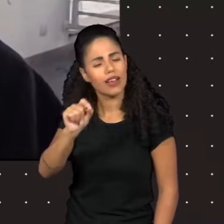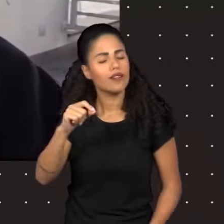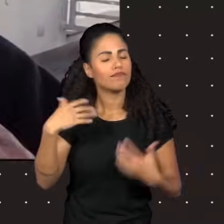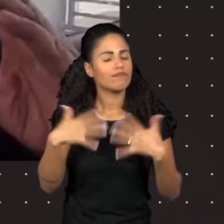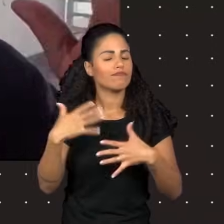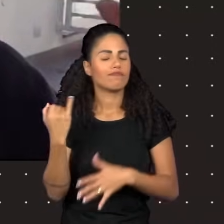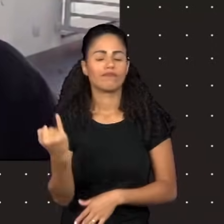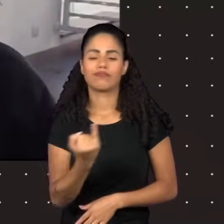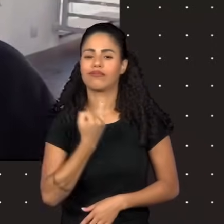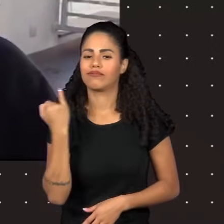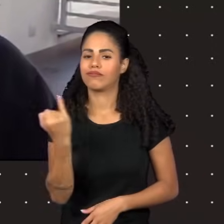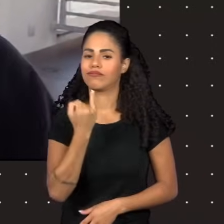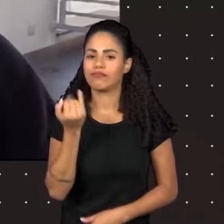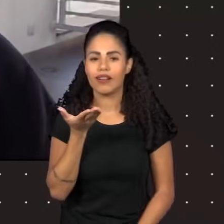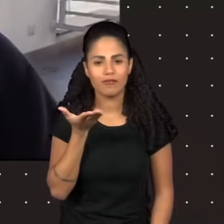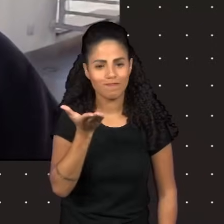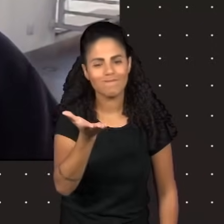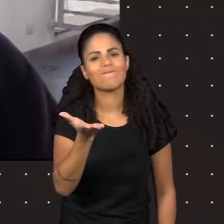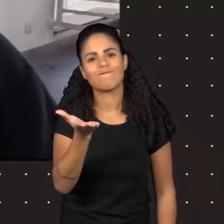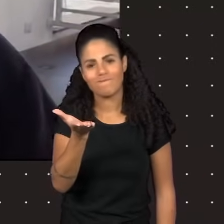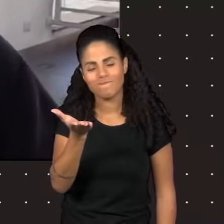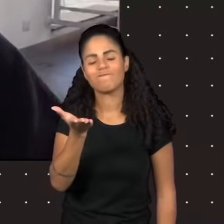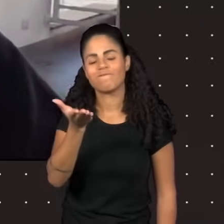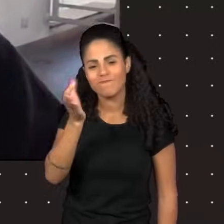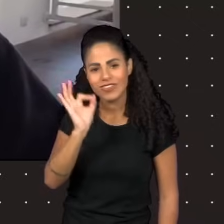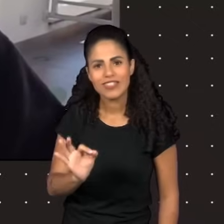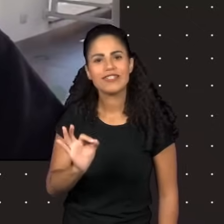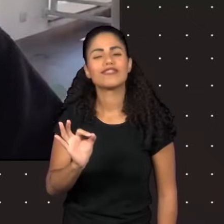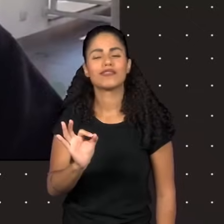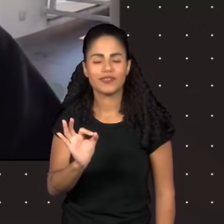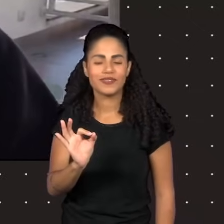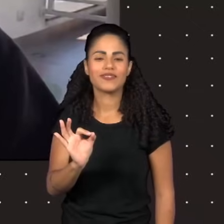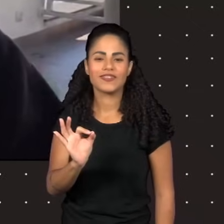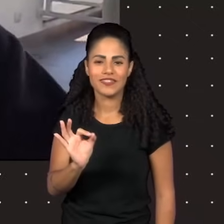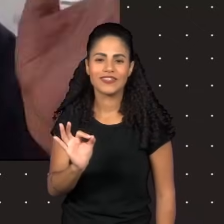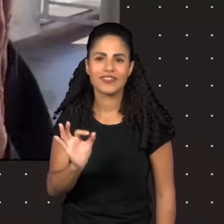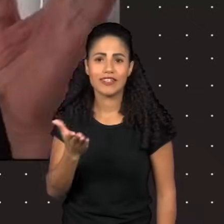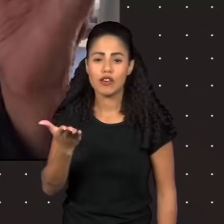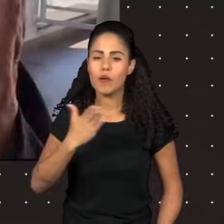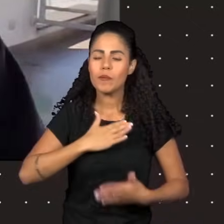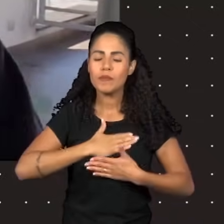humanidade necessária para o planeta. Vai aqui, meu amor, Selma.